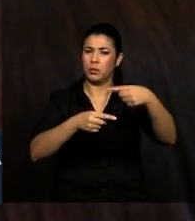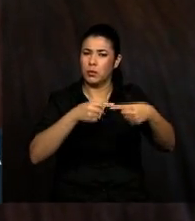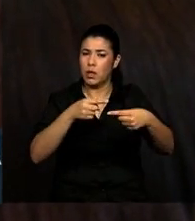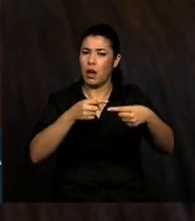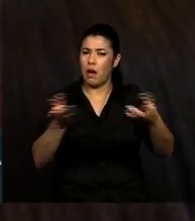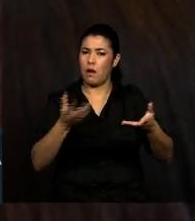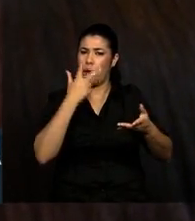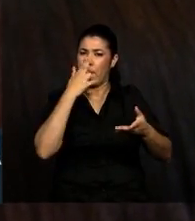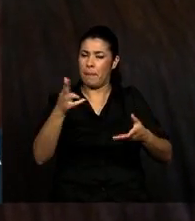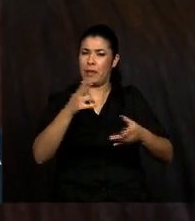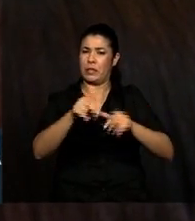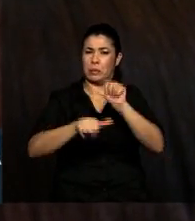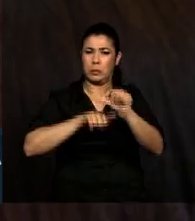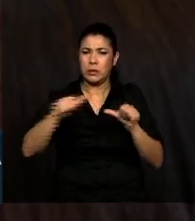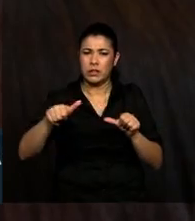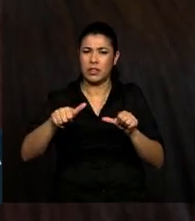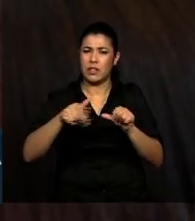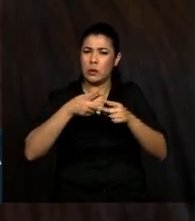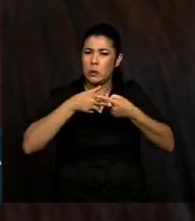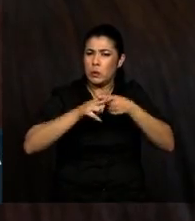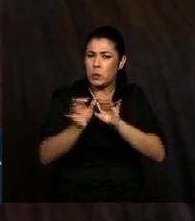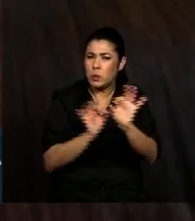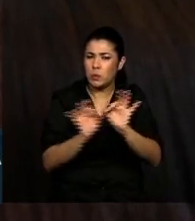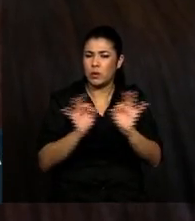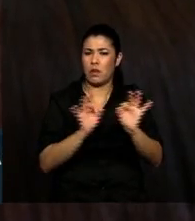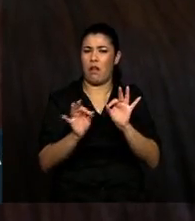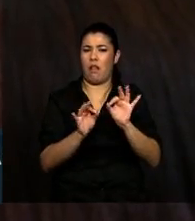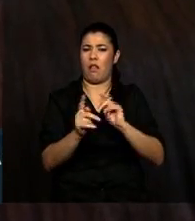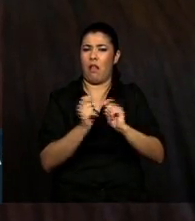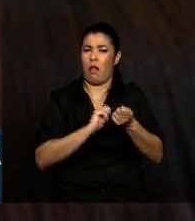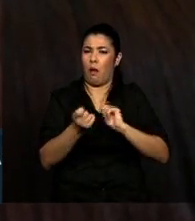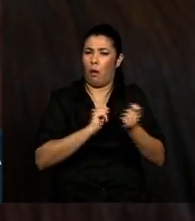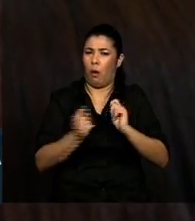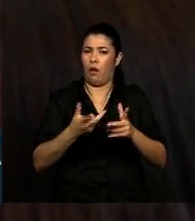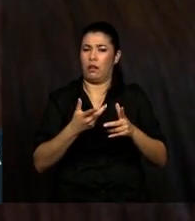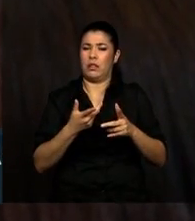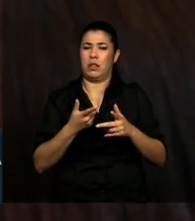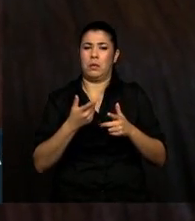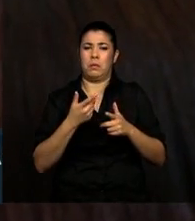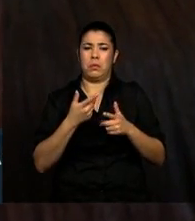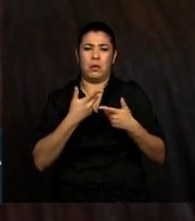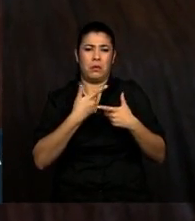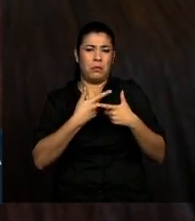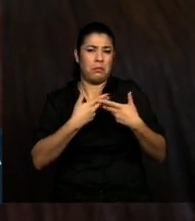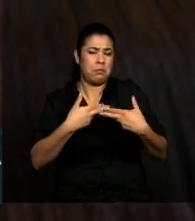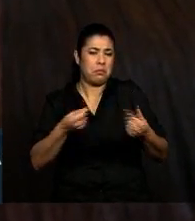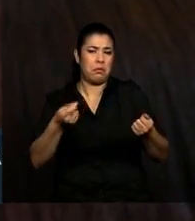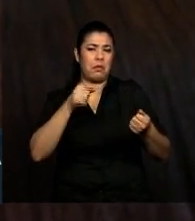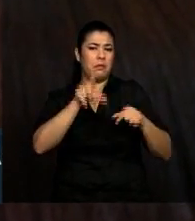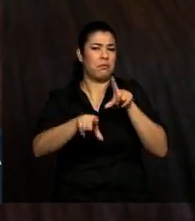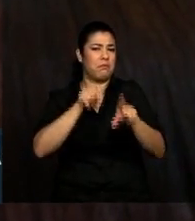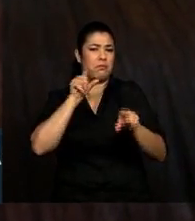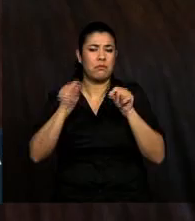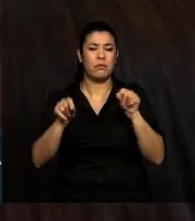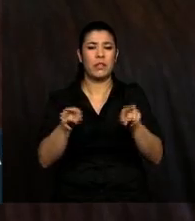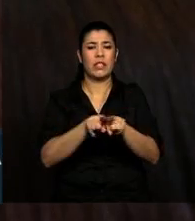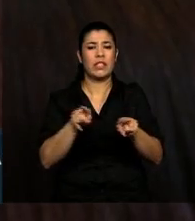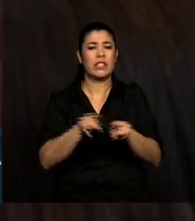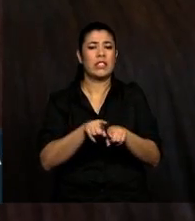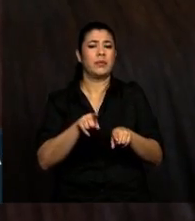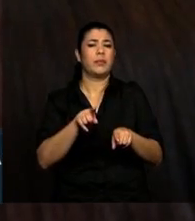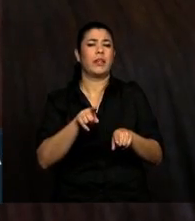eh das contas públicas e por força de escolhas de de